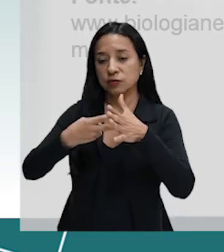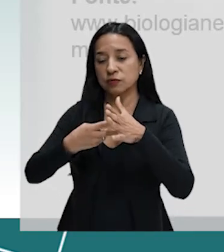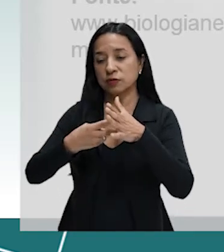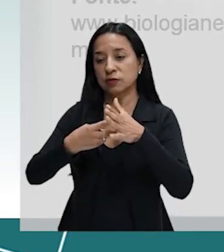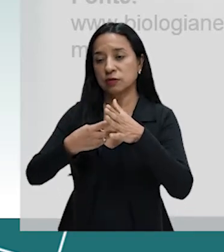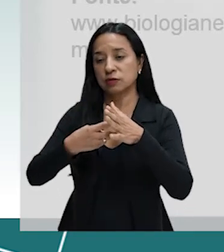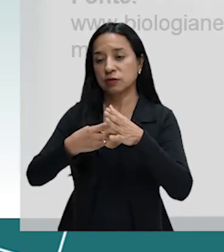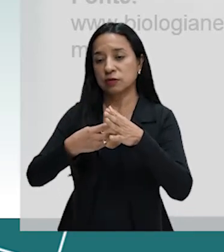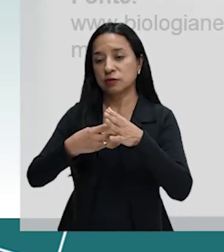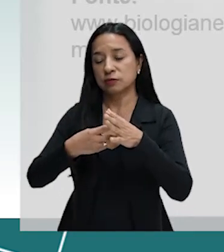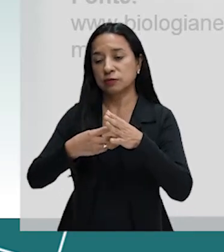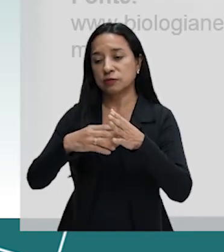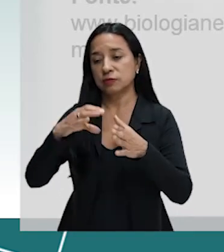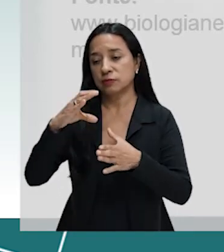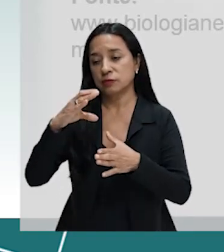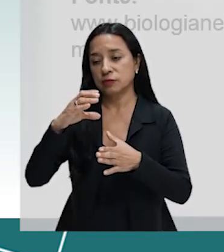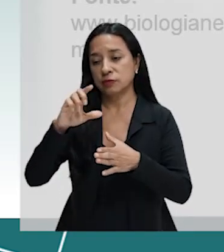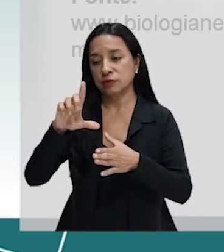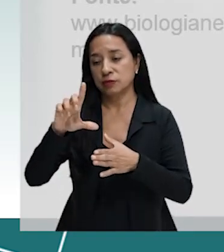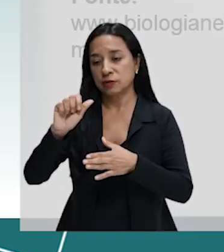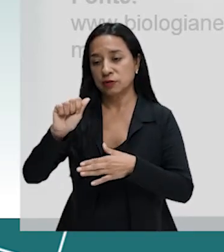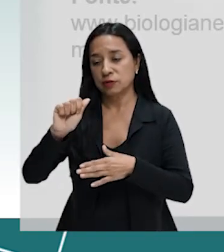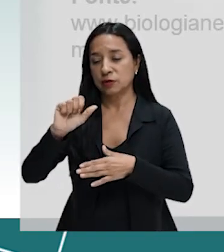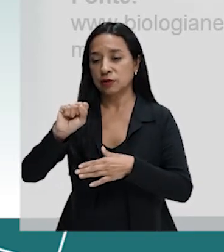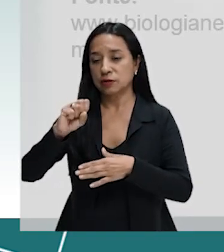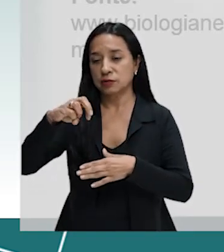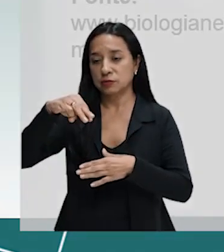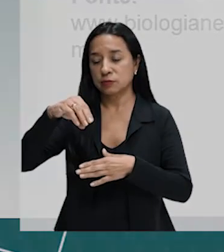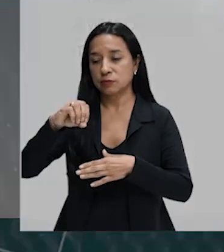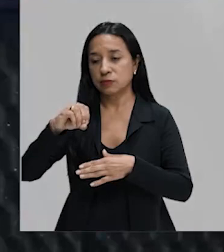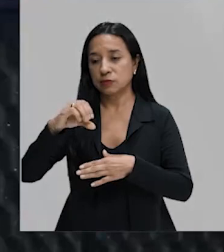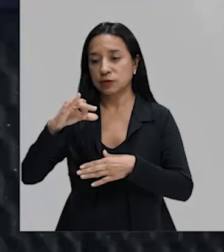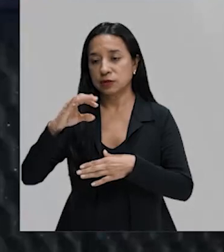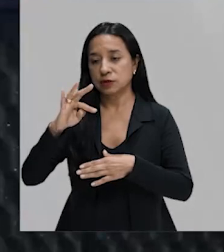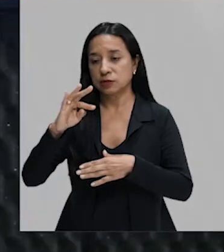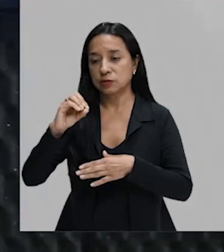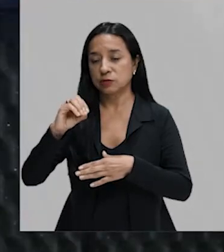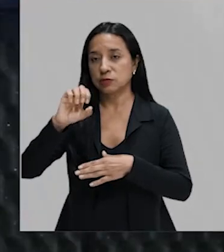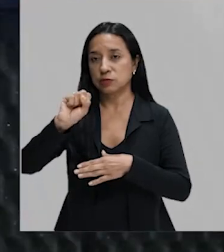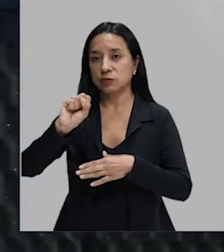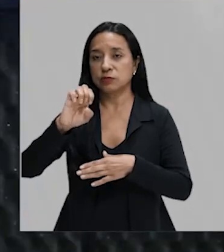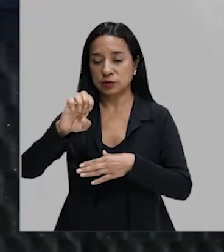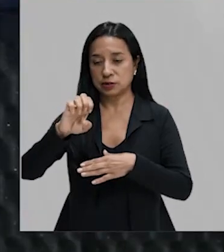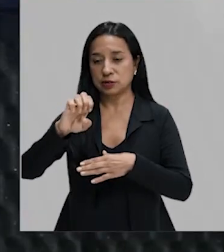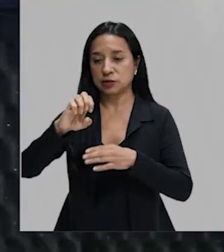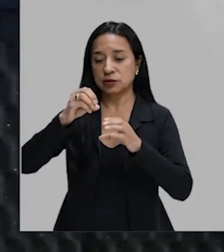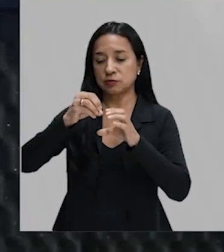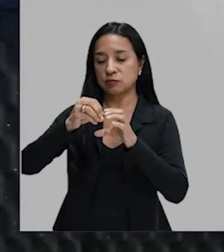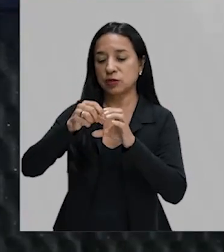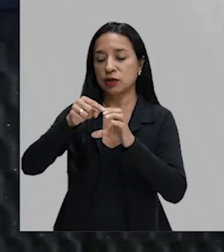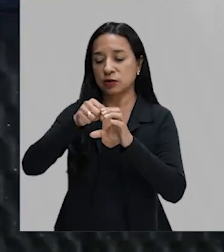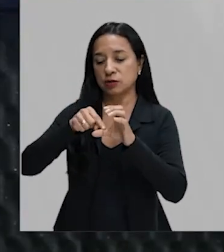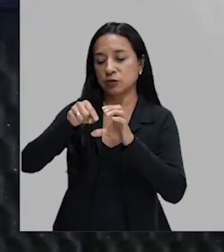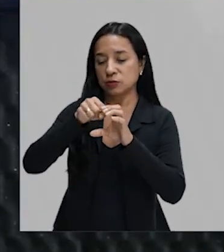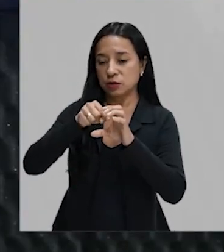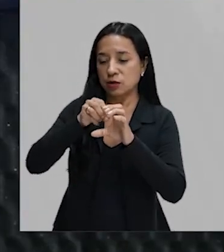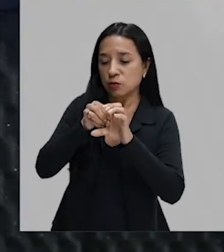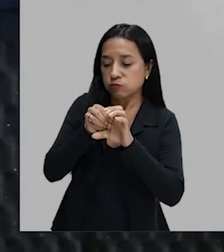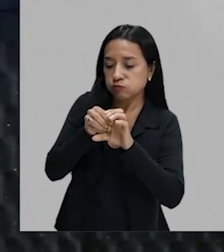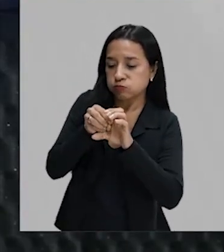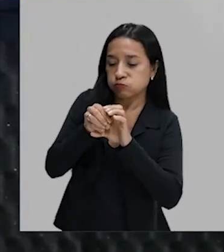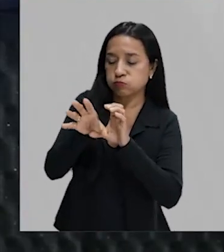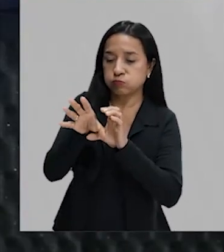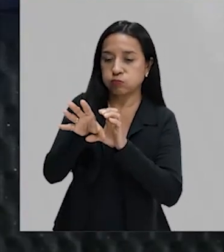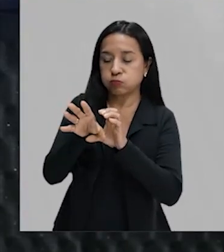A gente chama de plasmocitose. Plasmocitose é o ato da célula defecar. Então, por